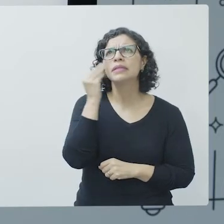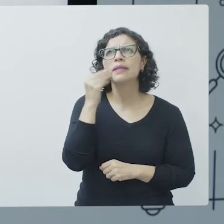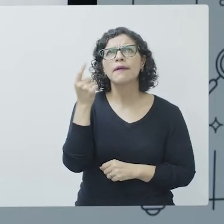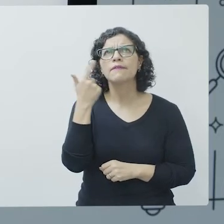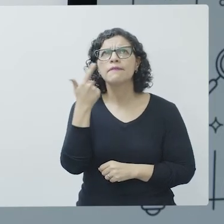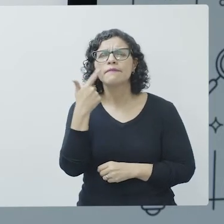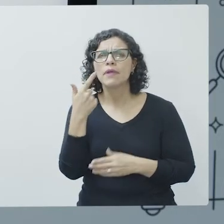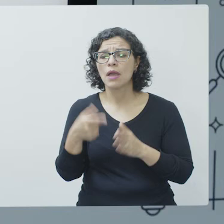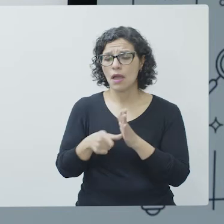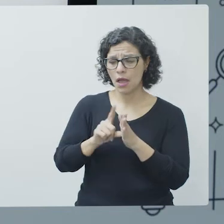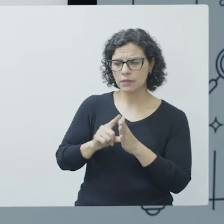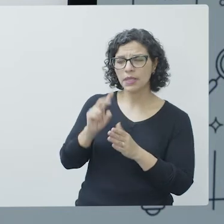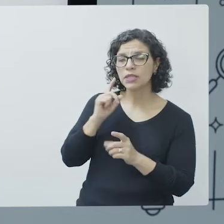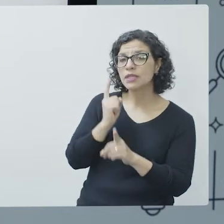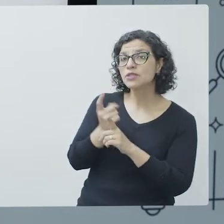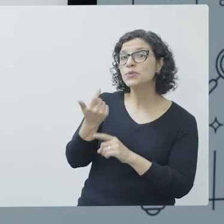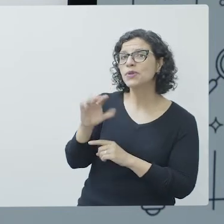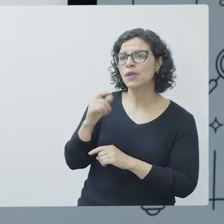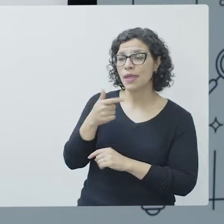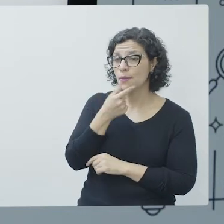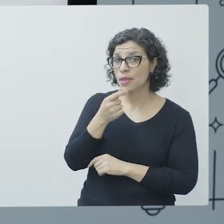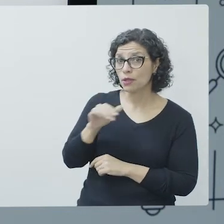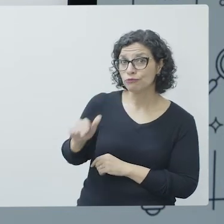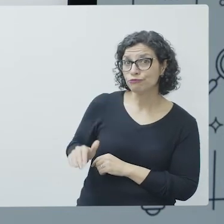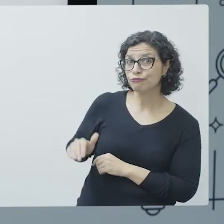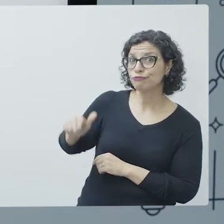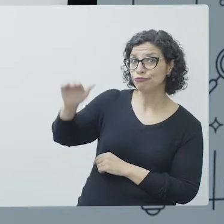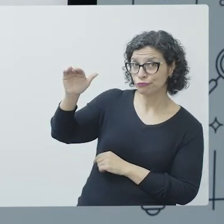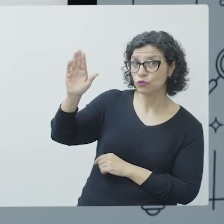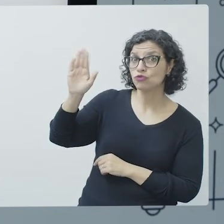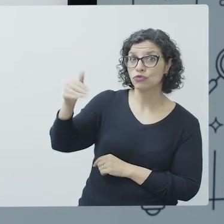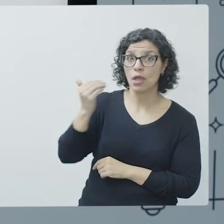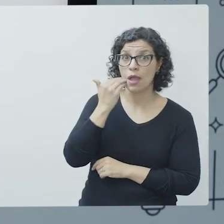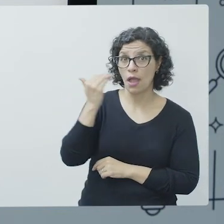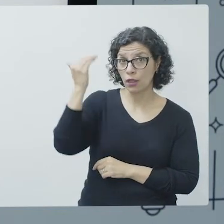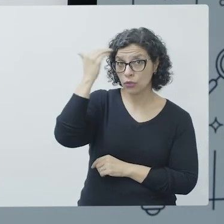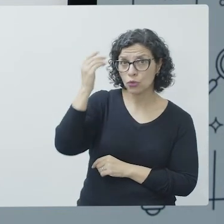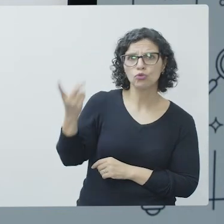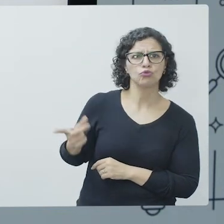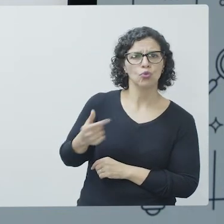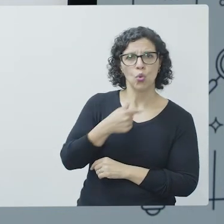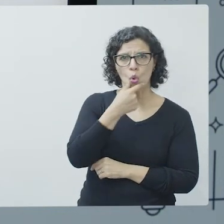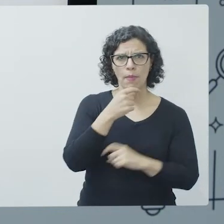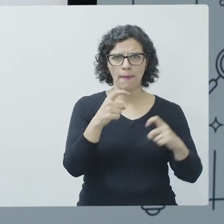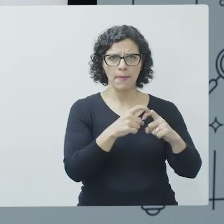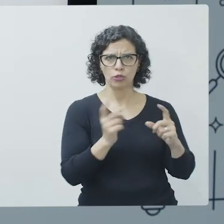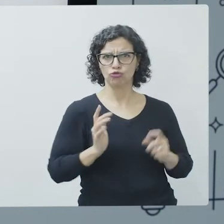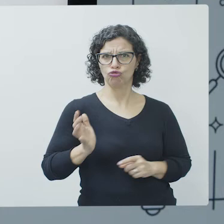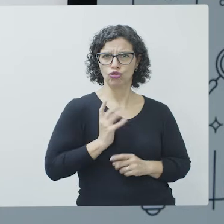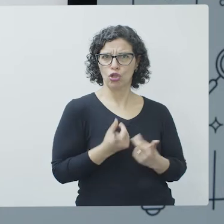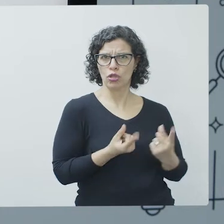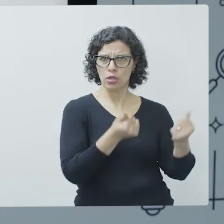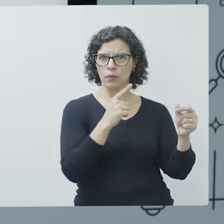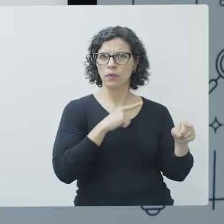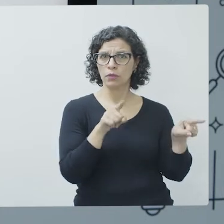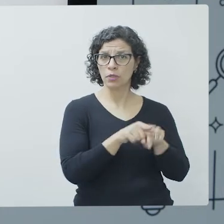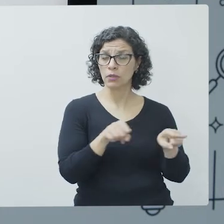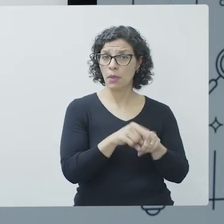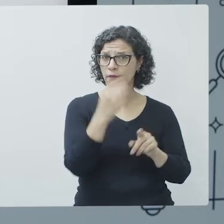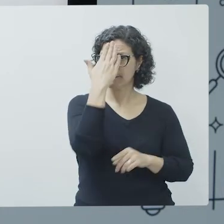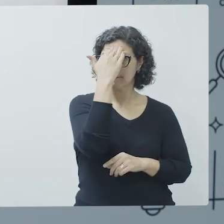tentar se antecipar, porque agora o menino já cresceu, o homem já é rico, já é médico, já é um